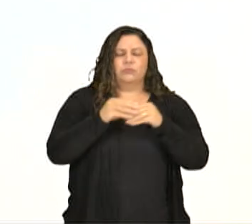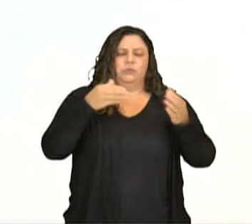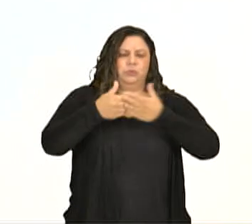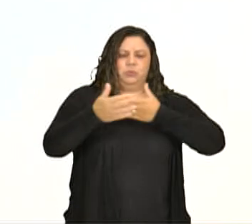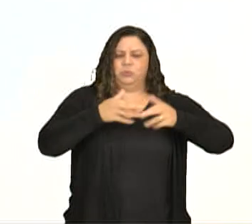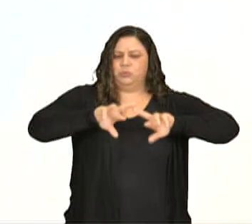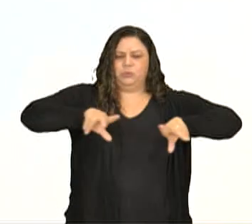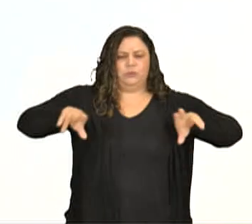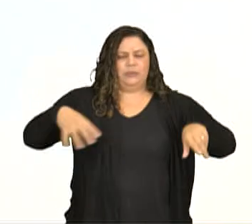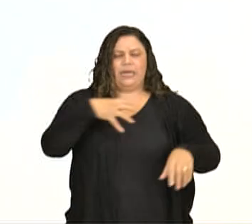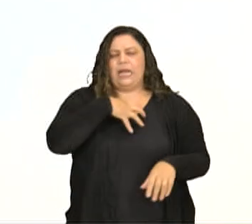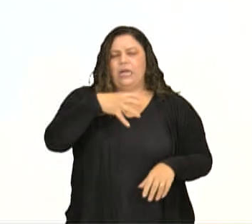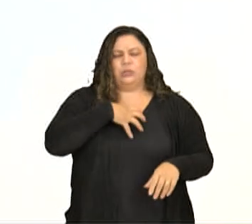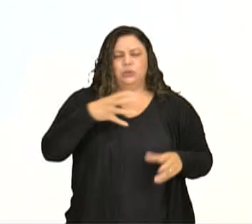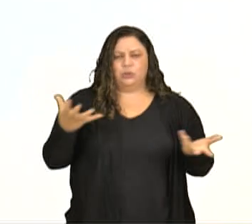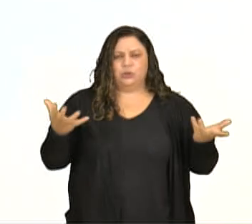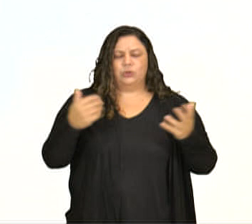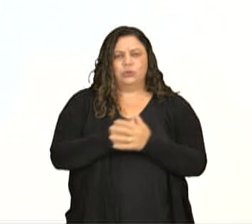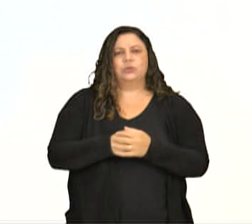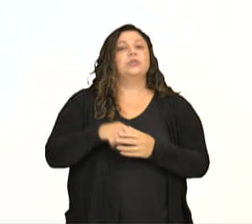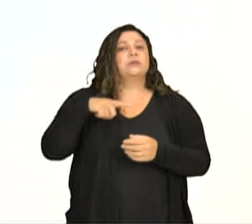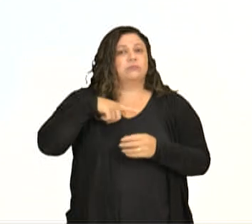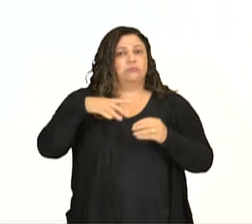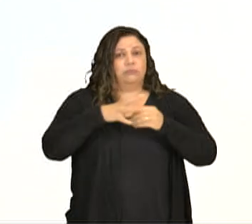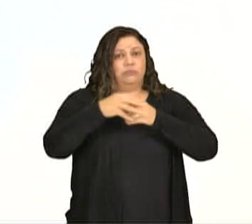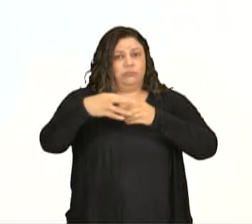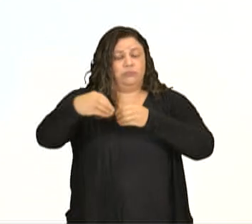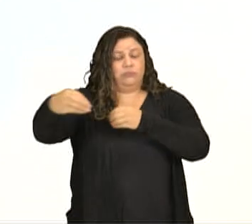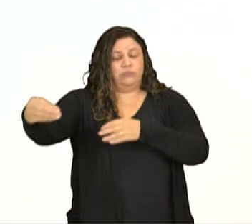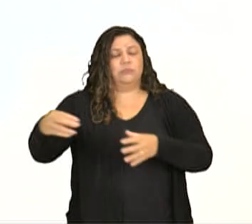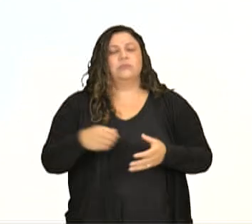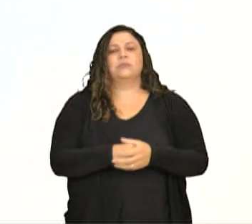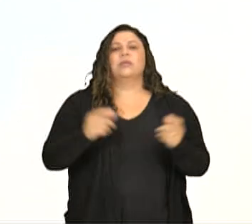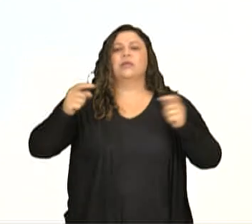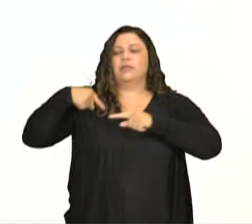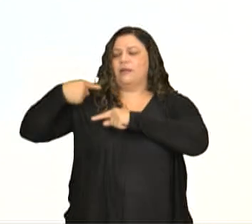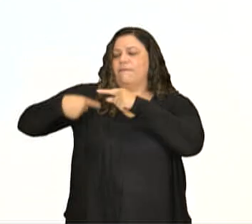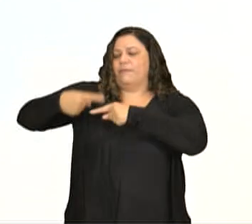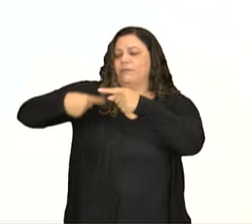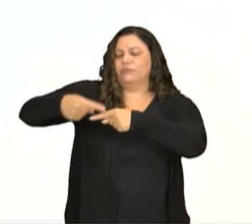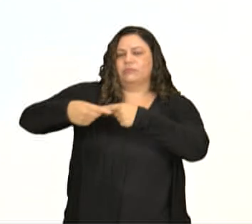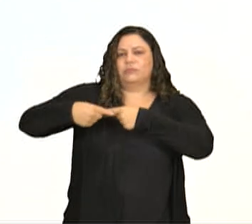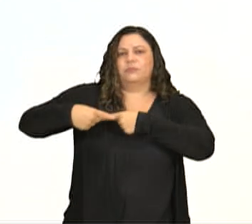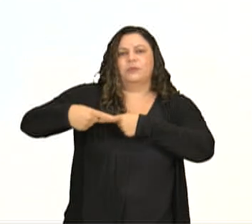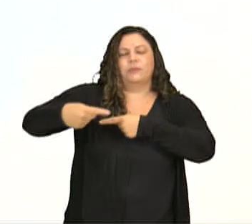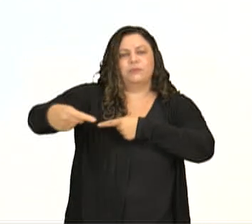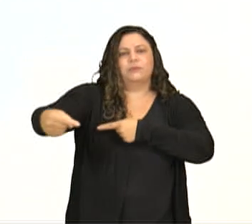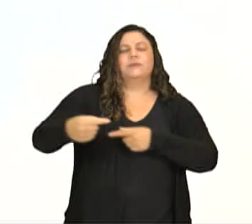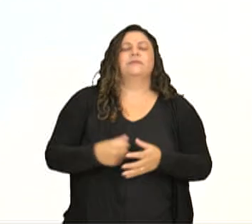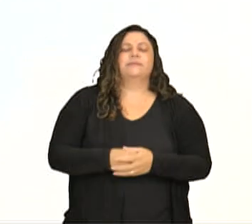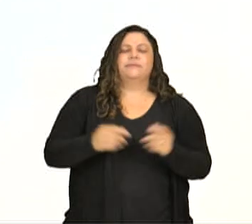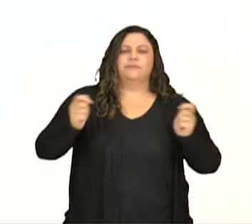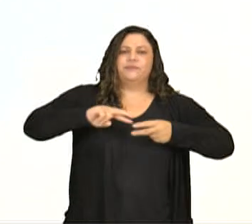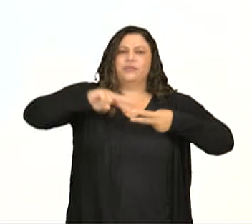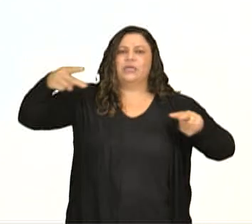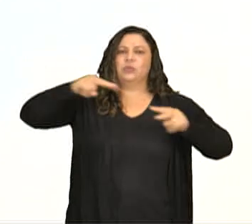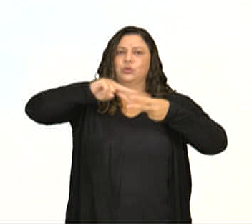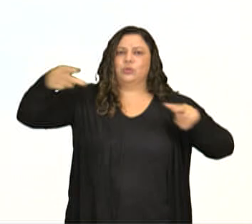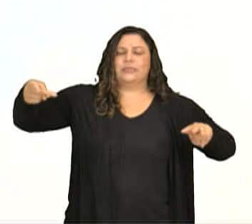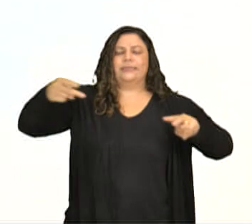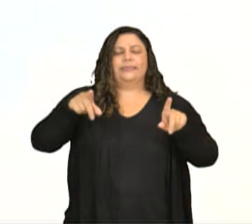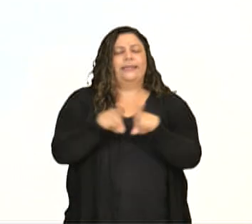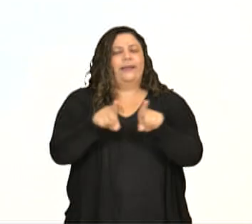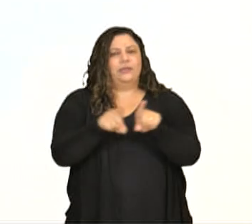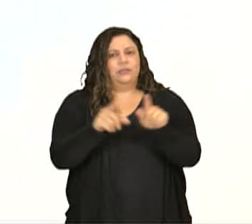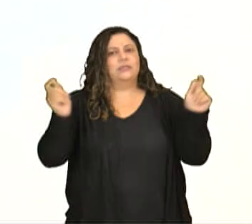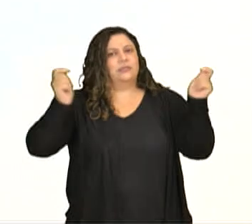ou assexuadamente. Todos os seres vivos têm a questão da hereditariedade, onde o material genético traz as informações